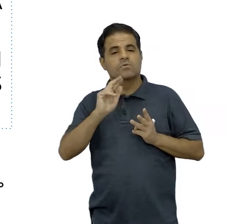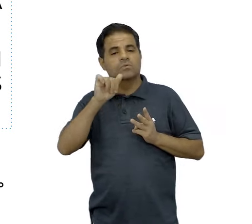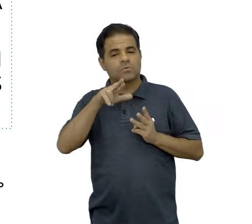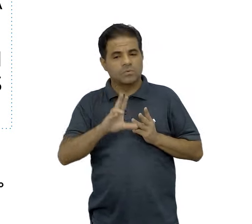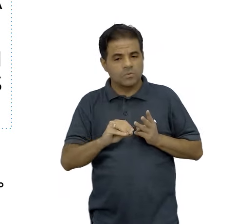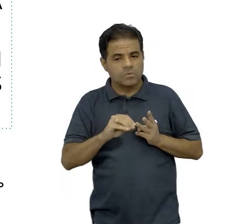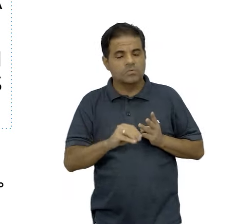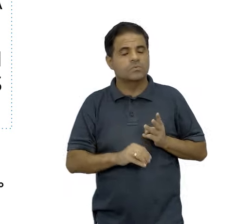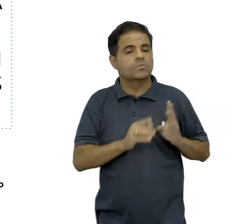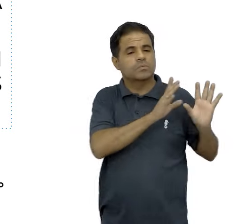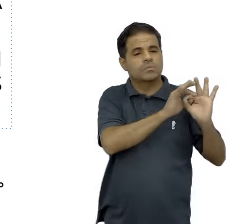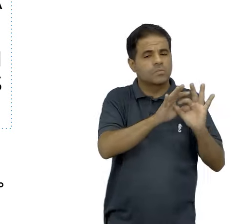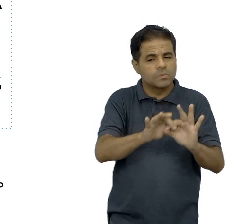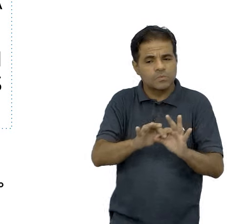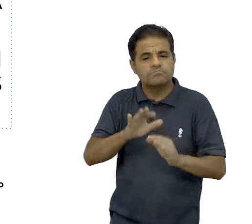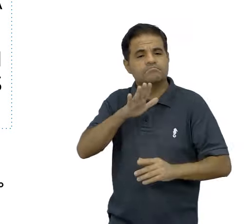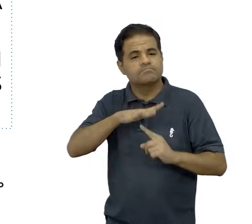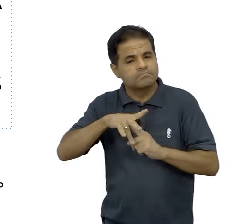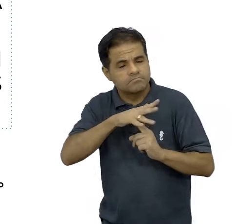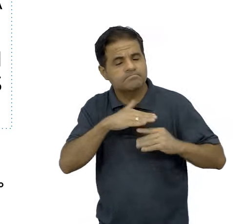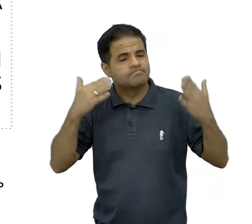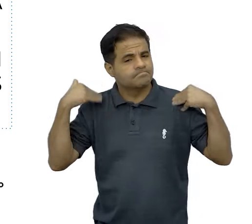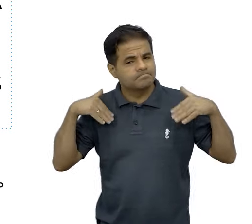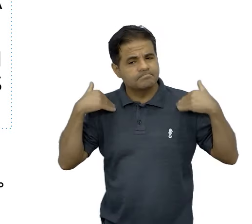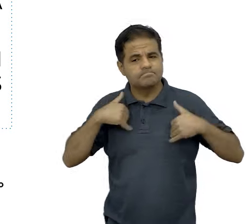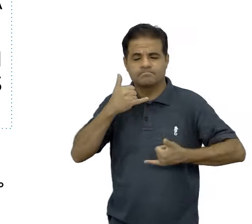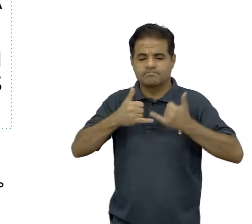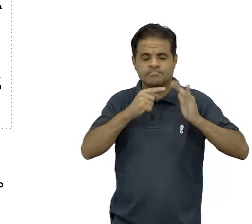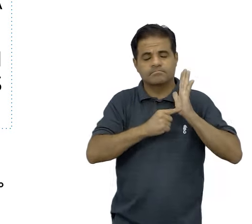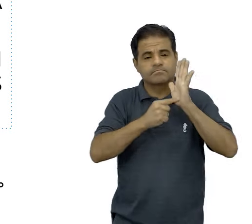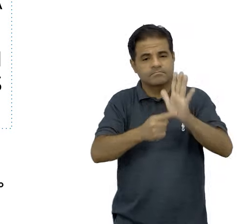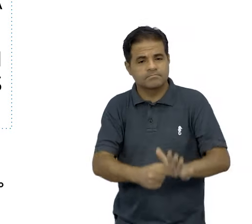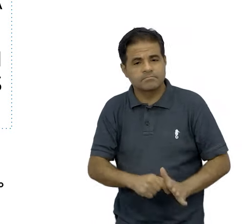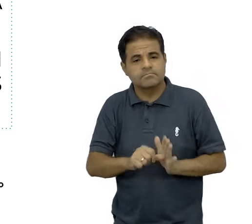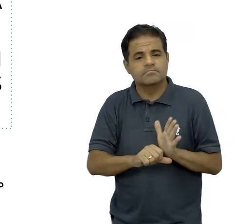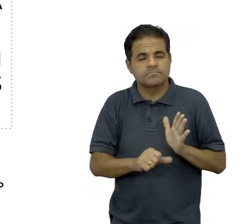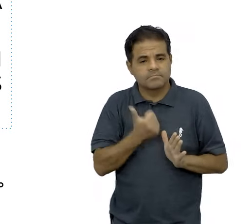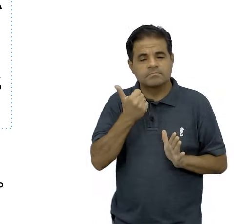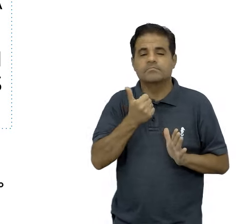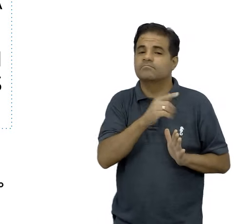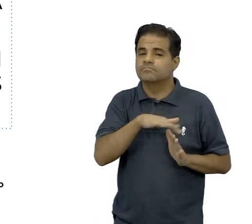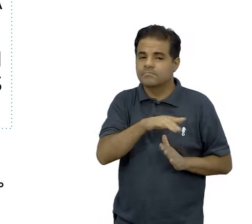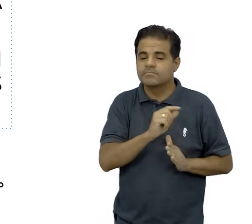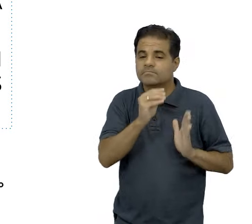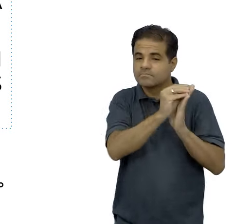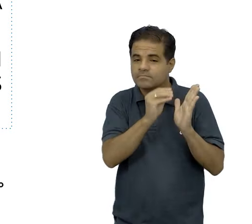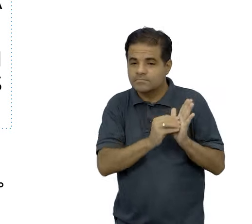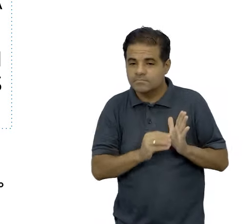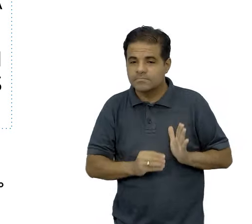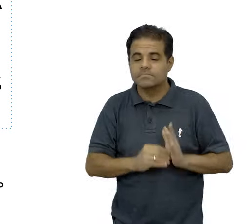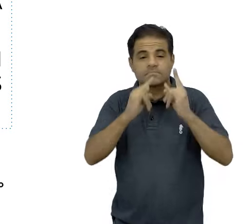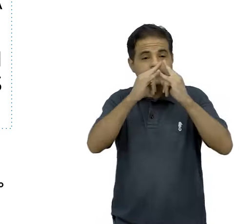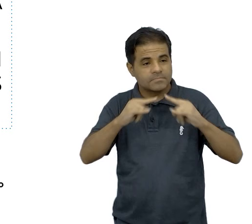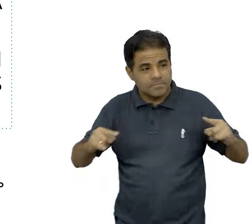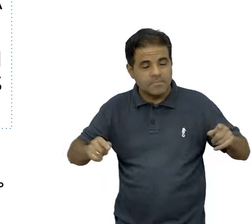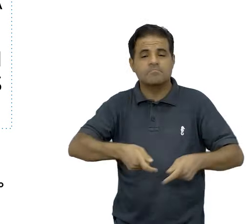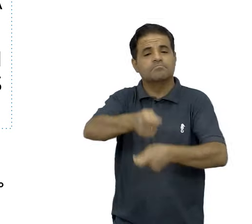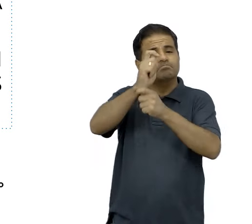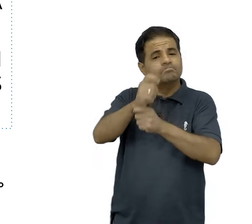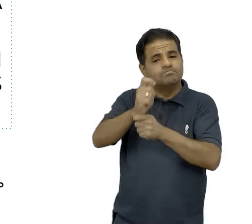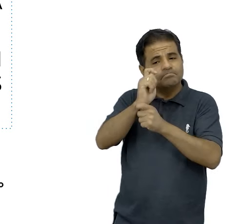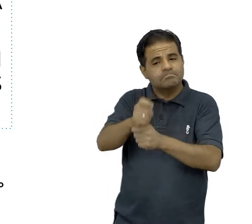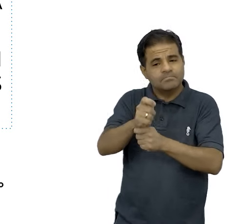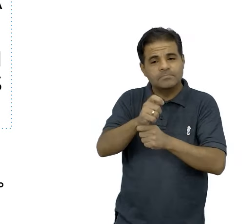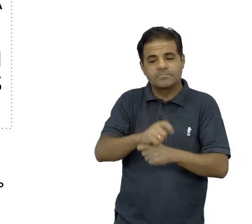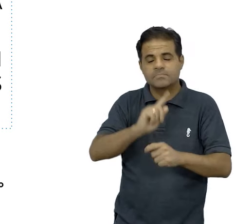mostra o contexto do parque de diversões e a abordagem do primeiro item que se refere à barraca de pesca.